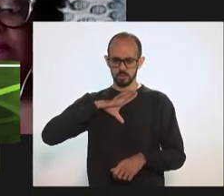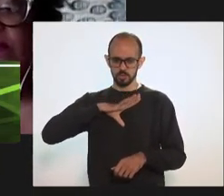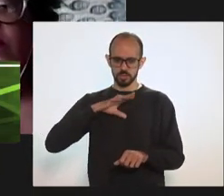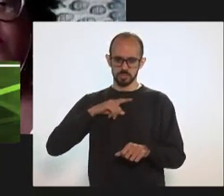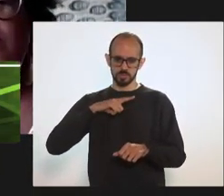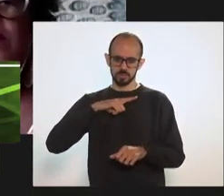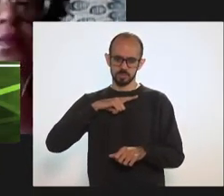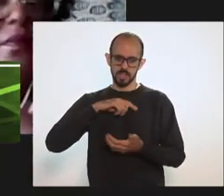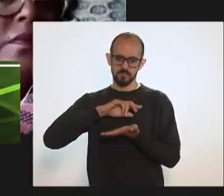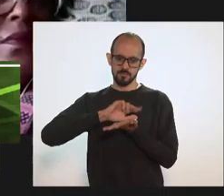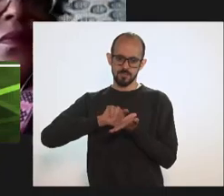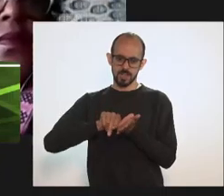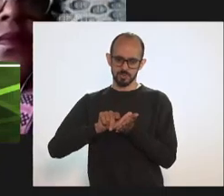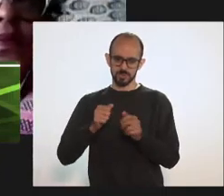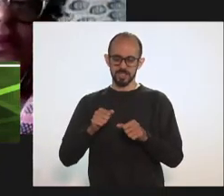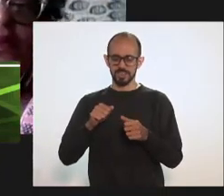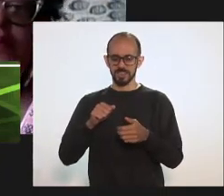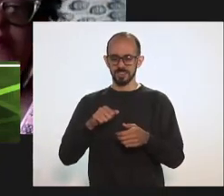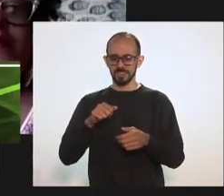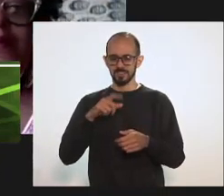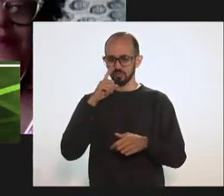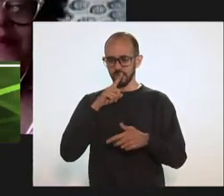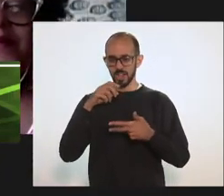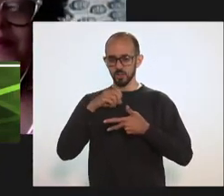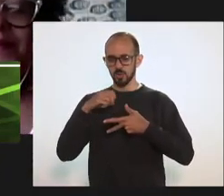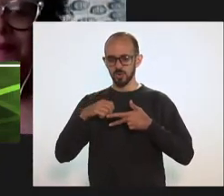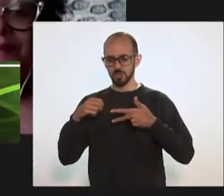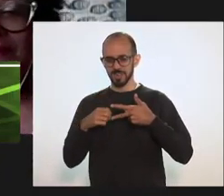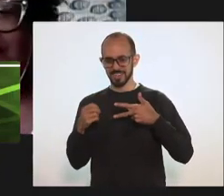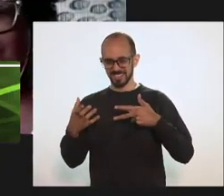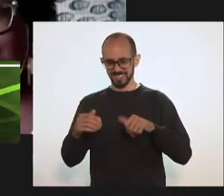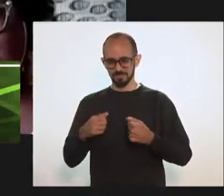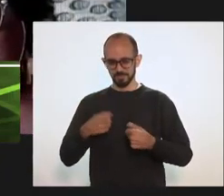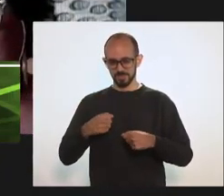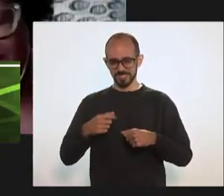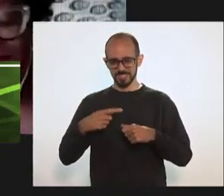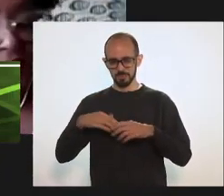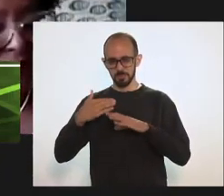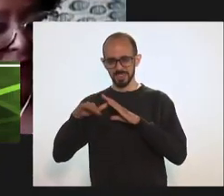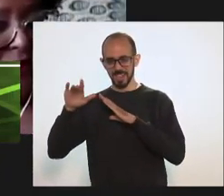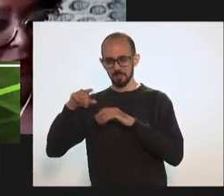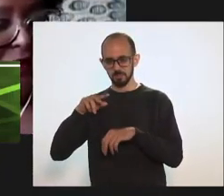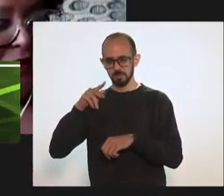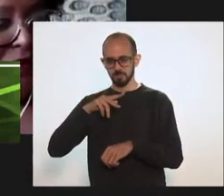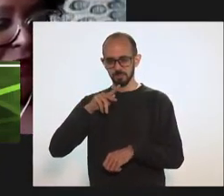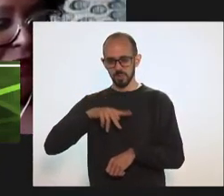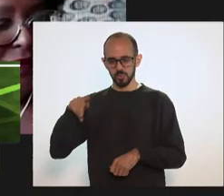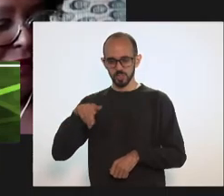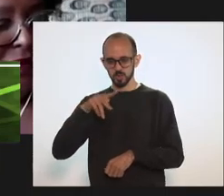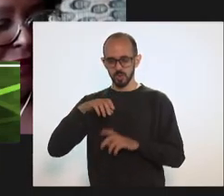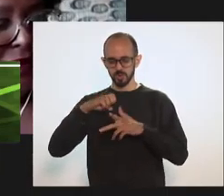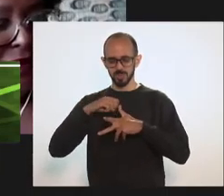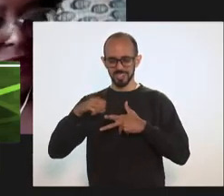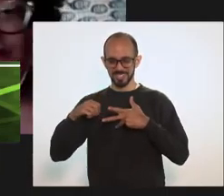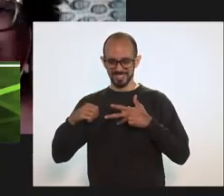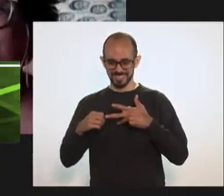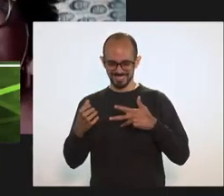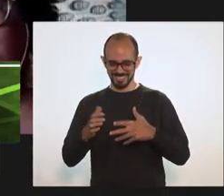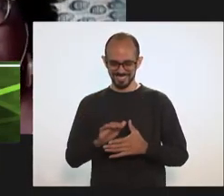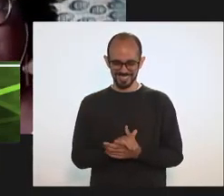S, mudou. É, tem que fazer uma revisão ortográfica inteira. É, tem que refazer.